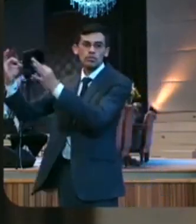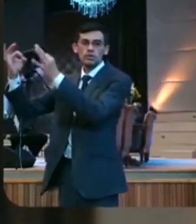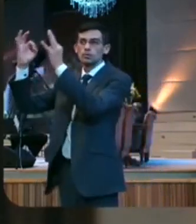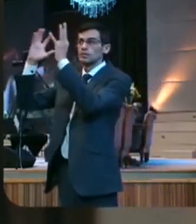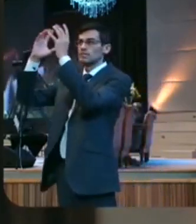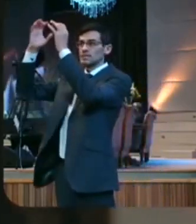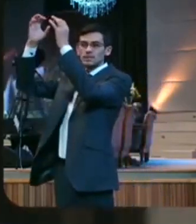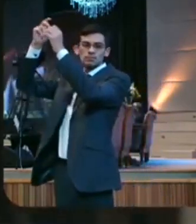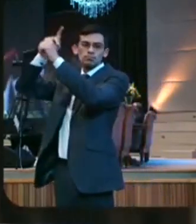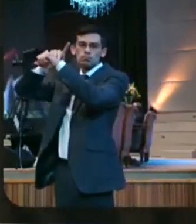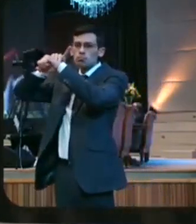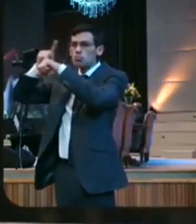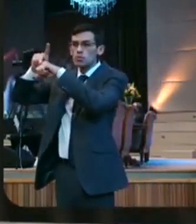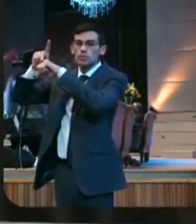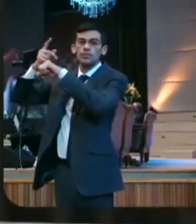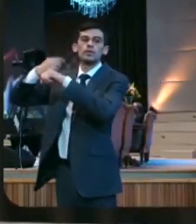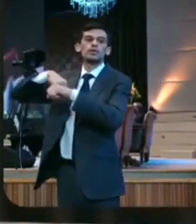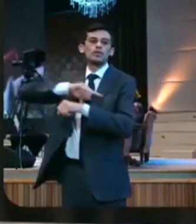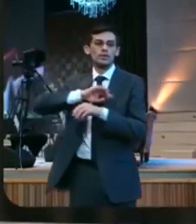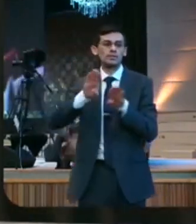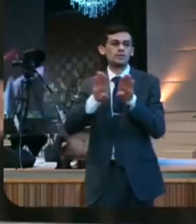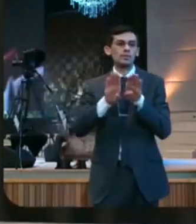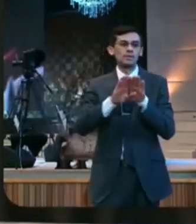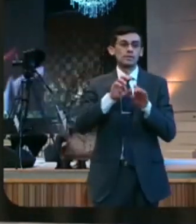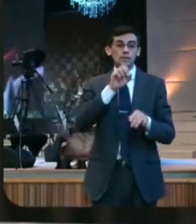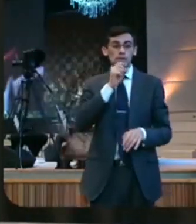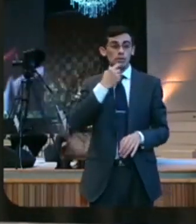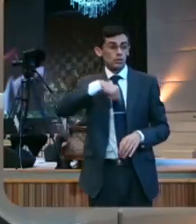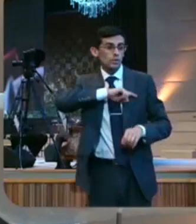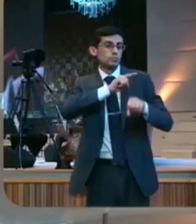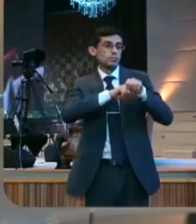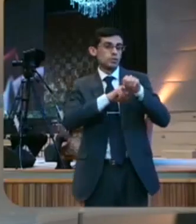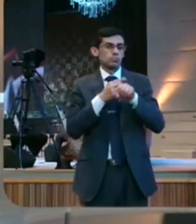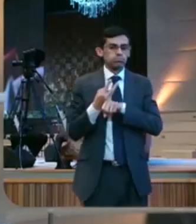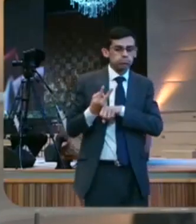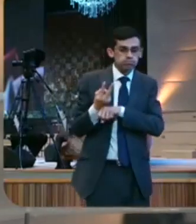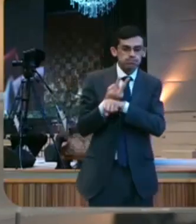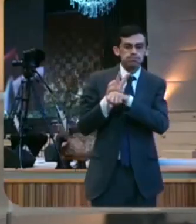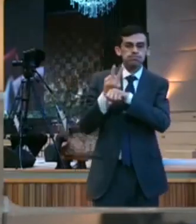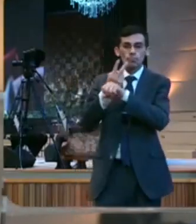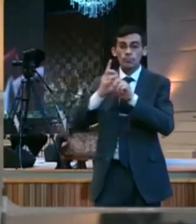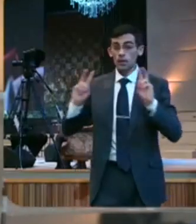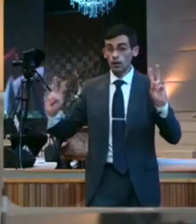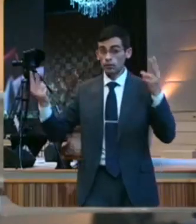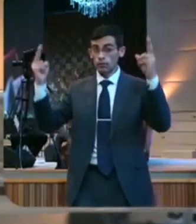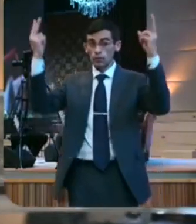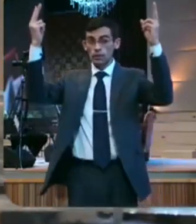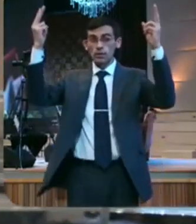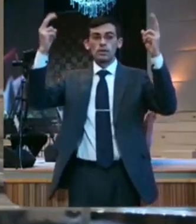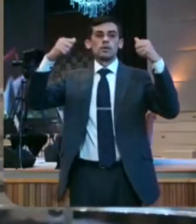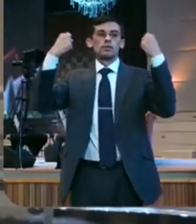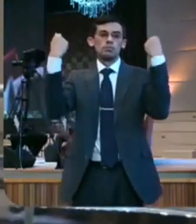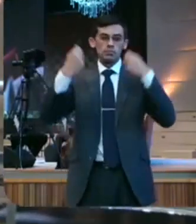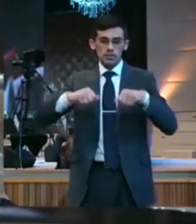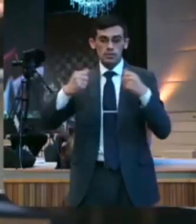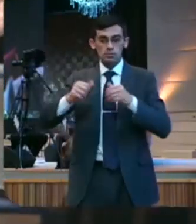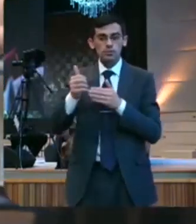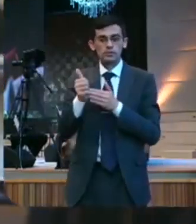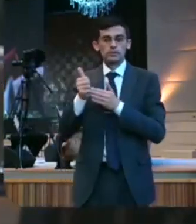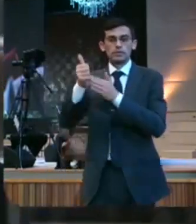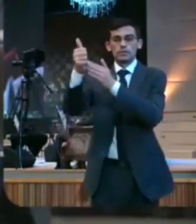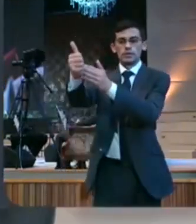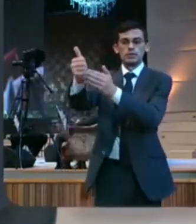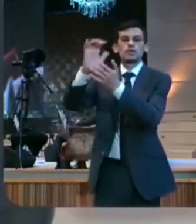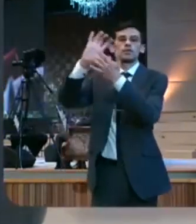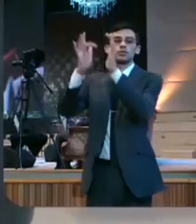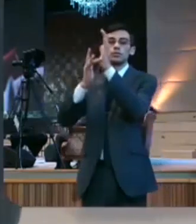E quando a gente está buscando uma jornada de vitória, primeira coisa é seguir o caminho de